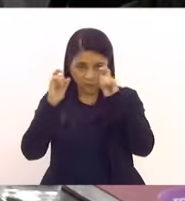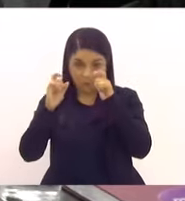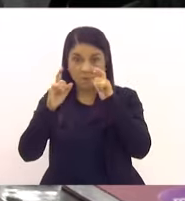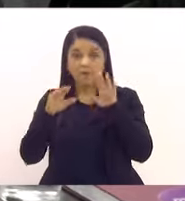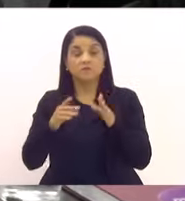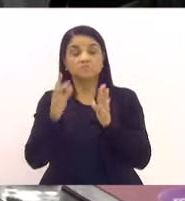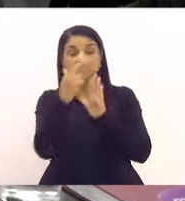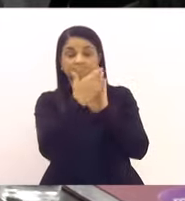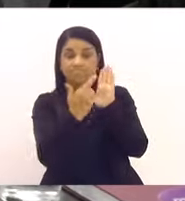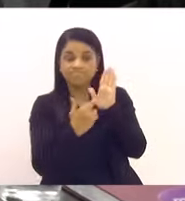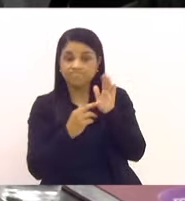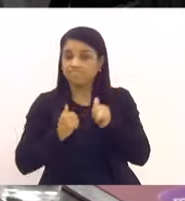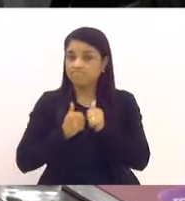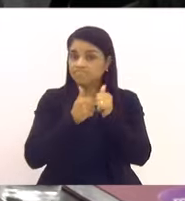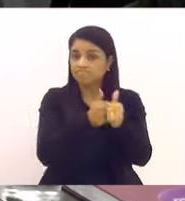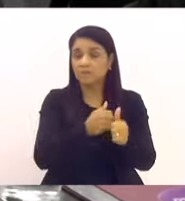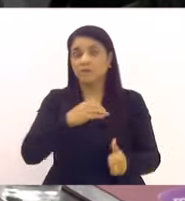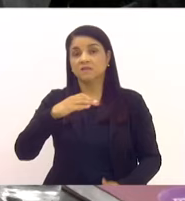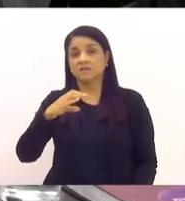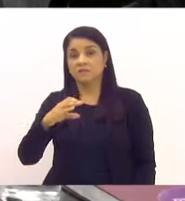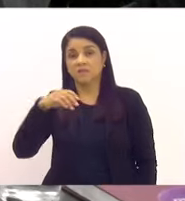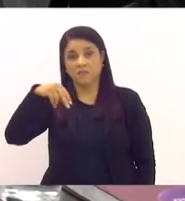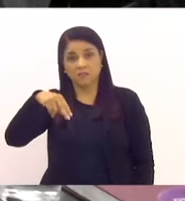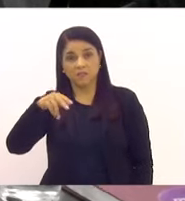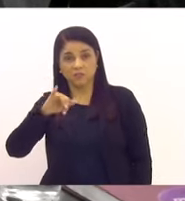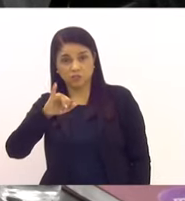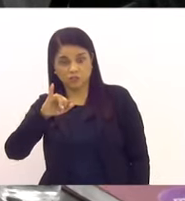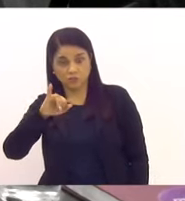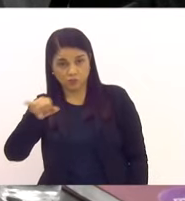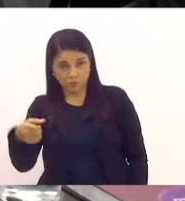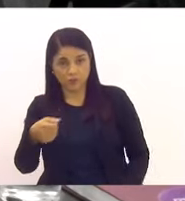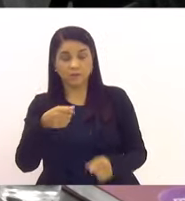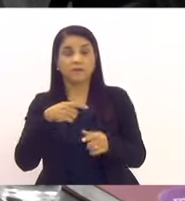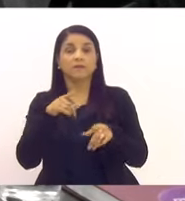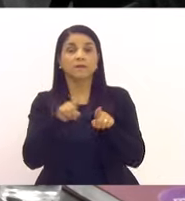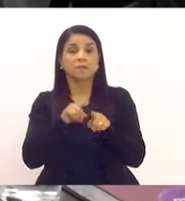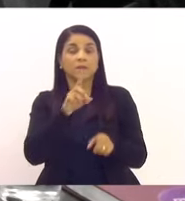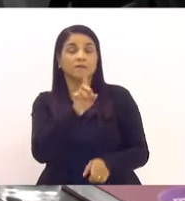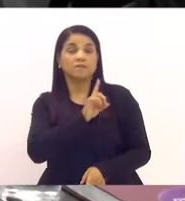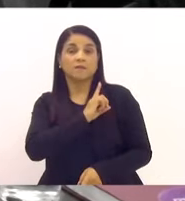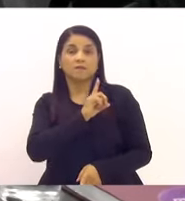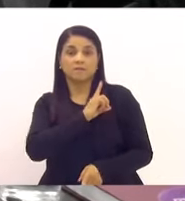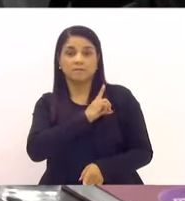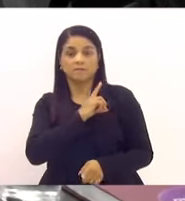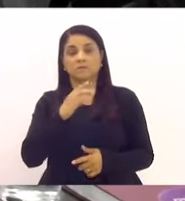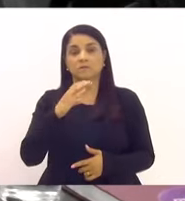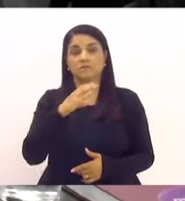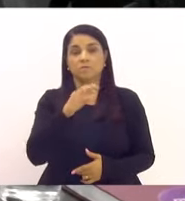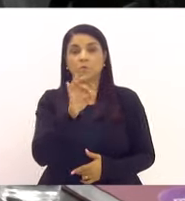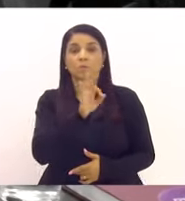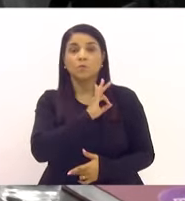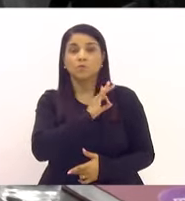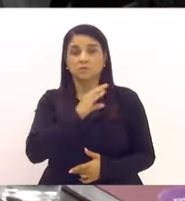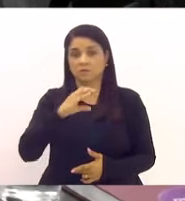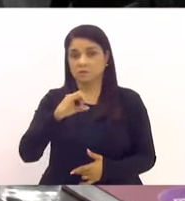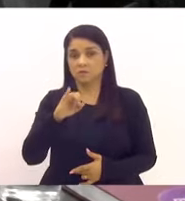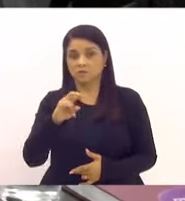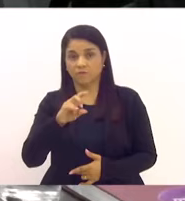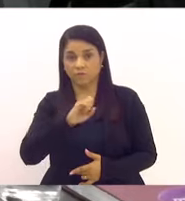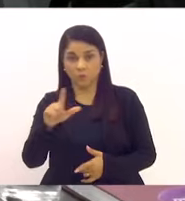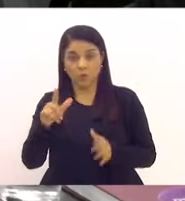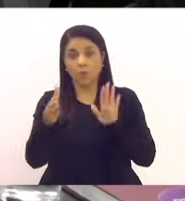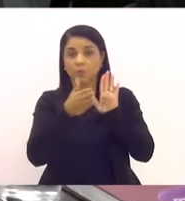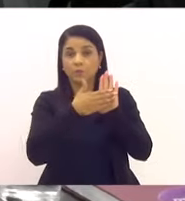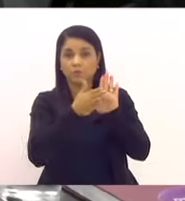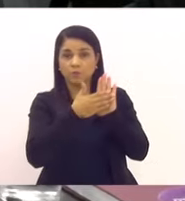e complementado da forma que os delegados da Polícia Civil propuseram. O doutor